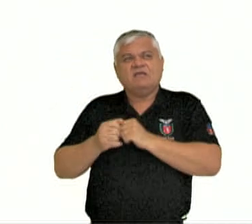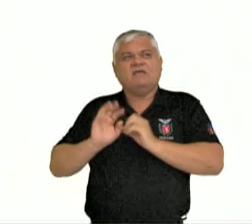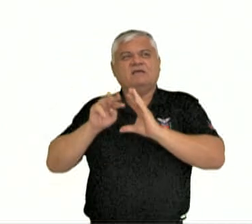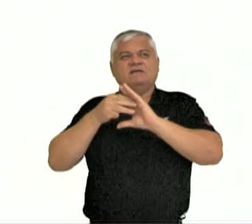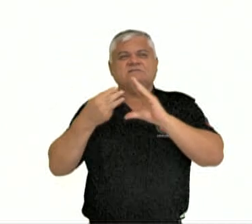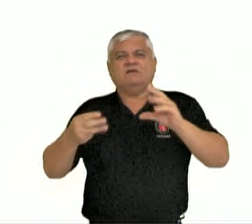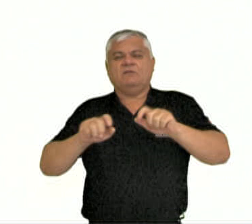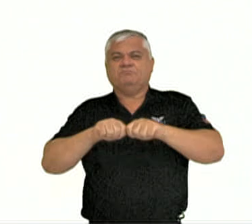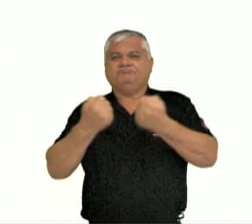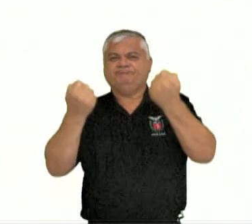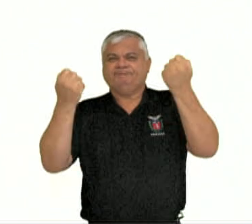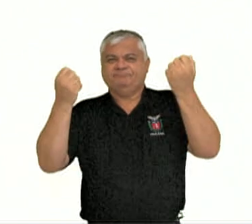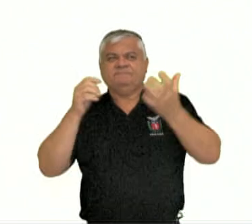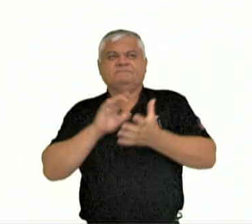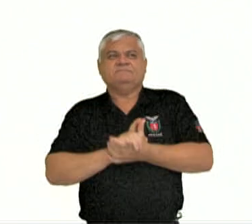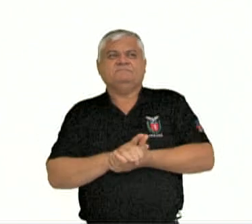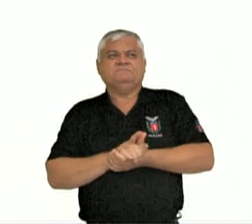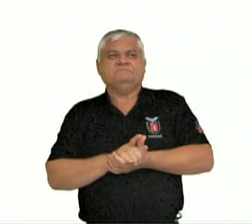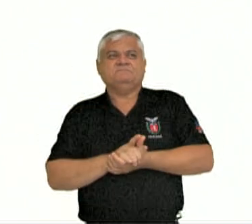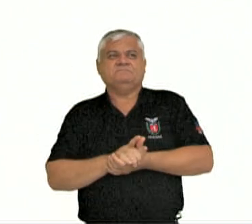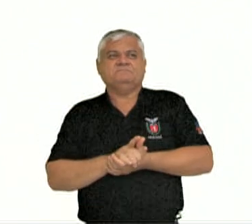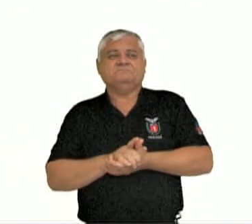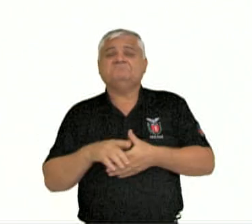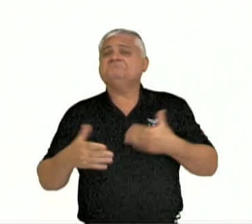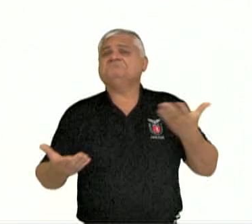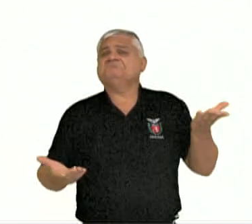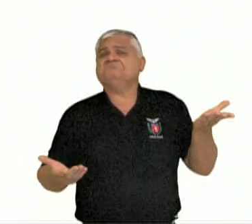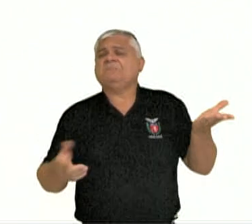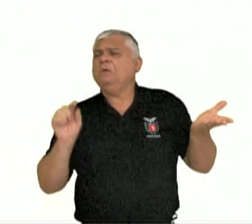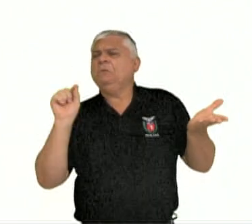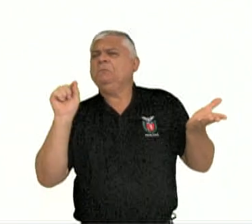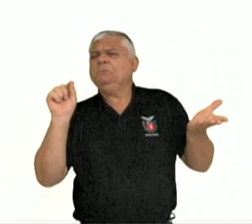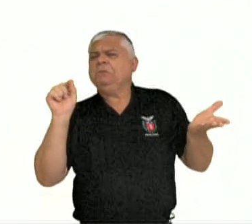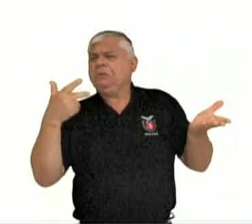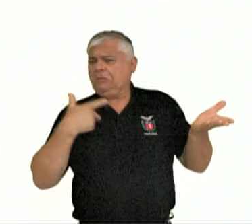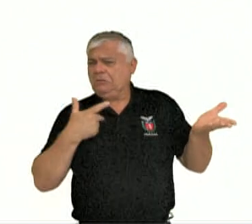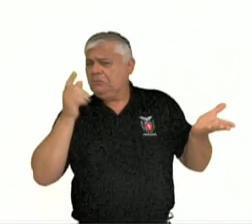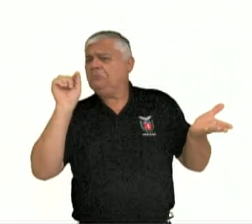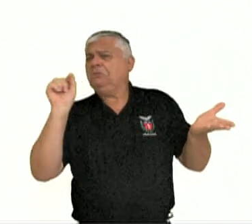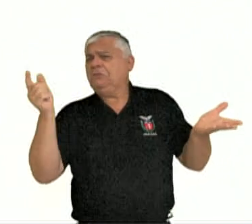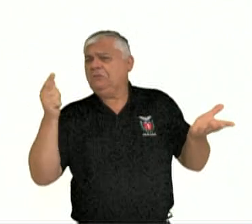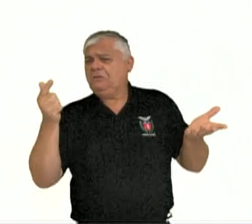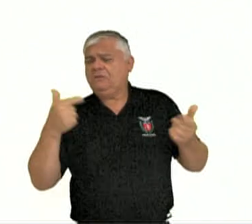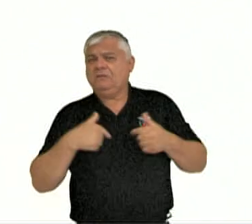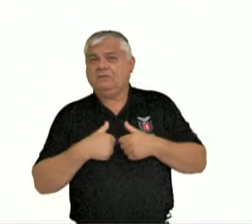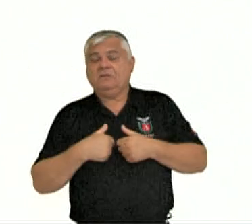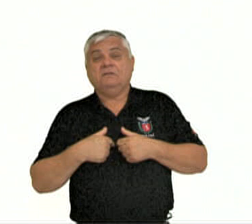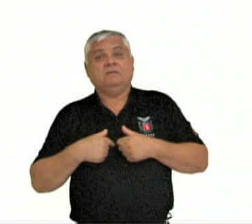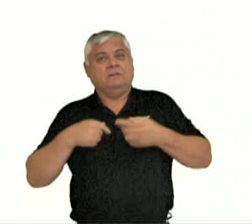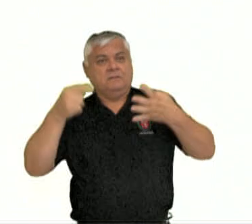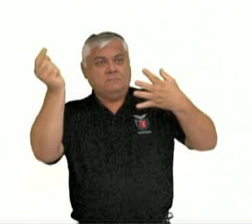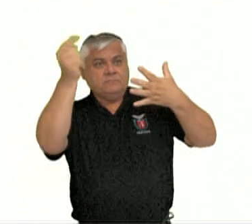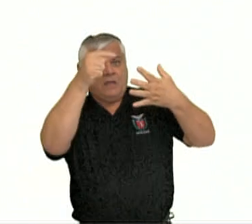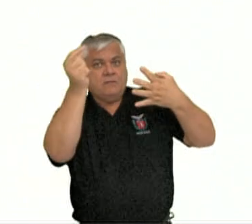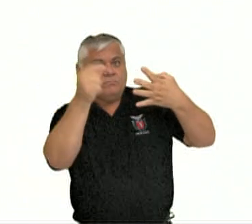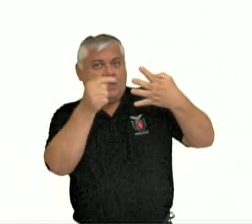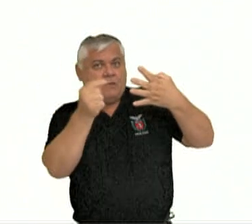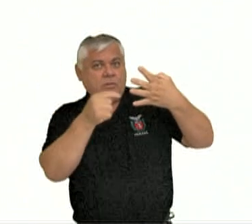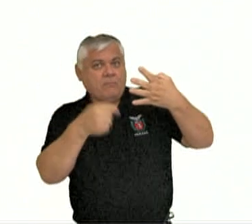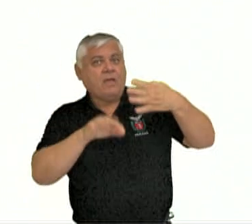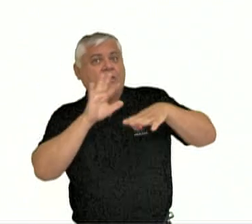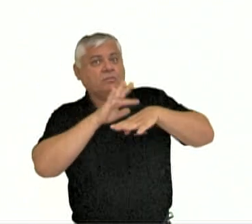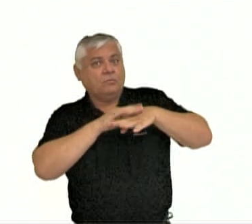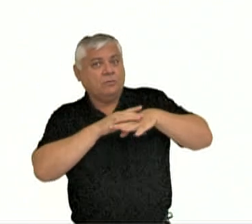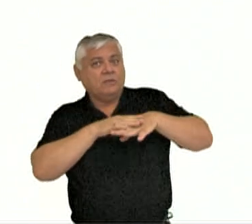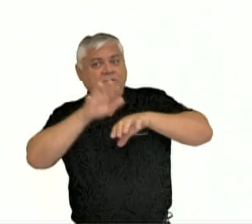células. E eu com isso, né? Então, todas essas doenças citadas até agora, né, existem diversas formas de